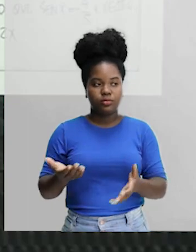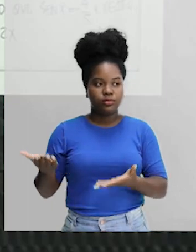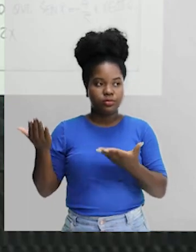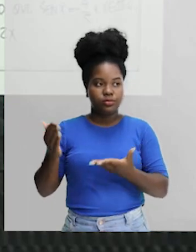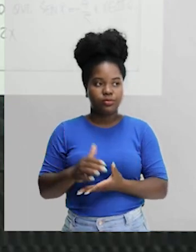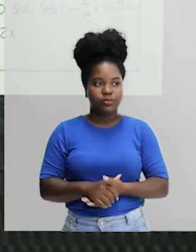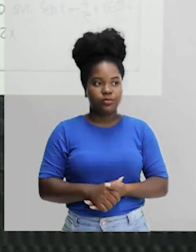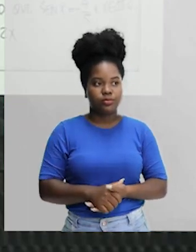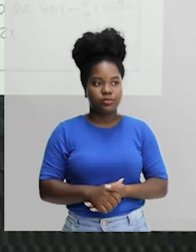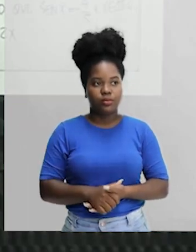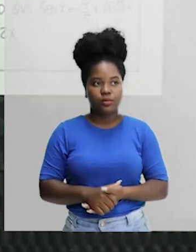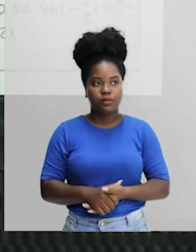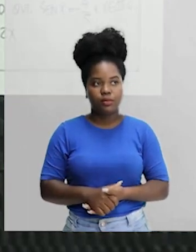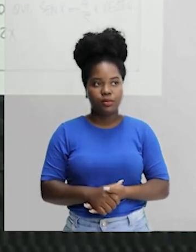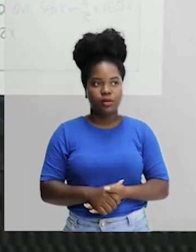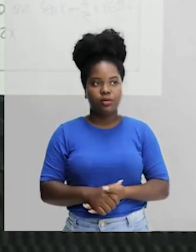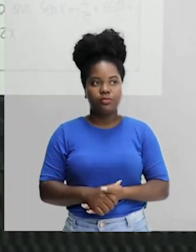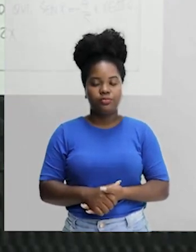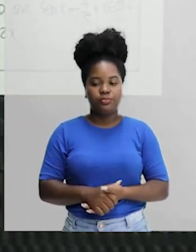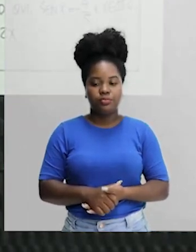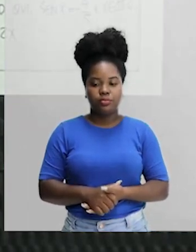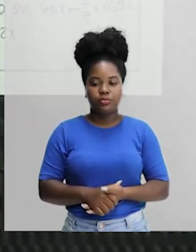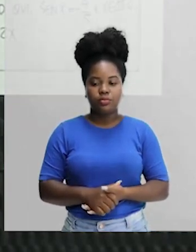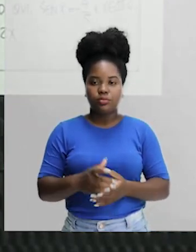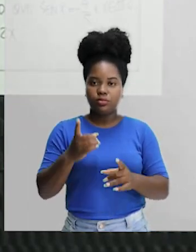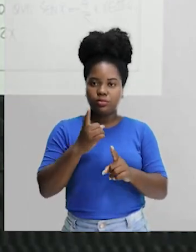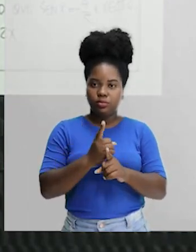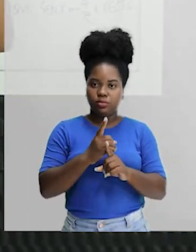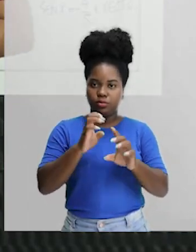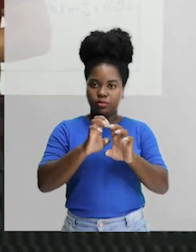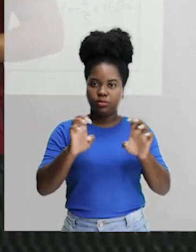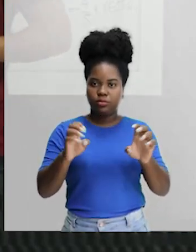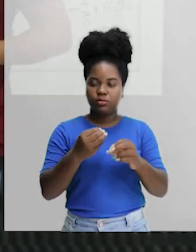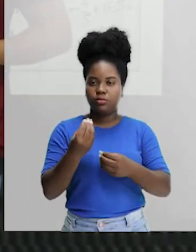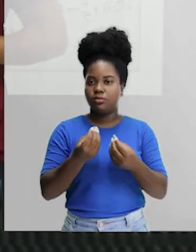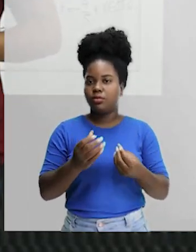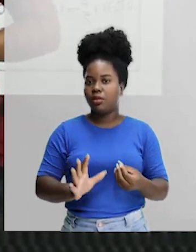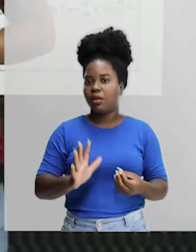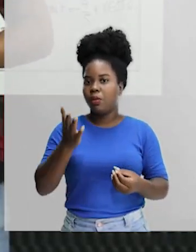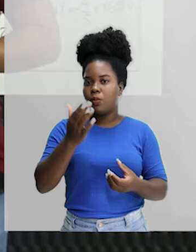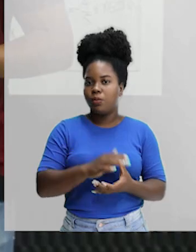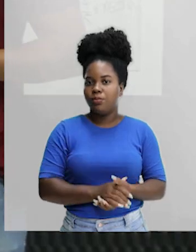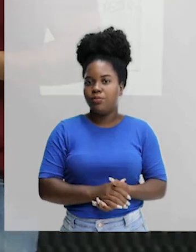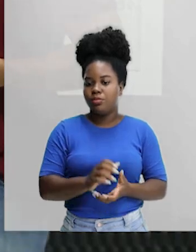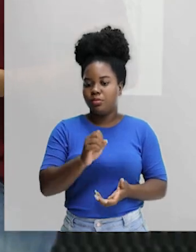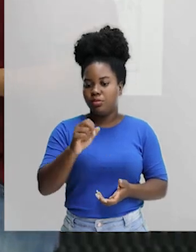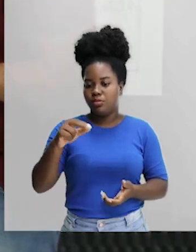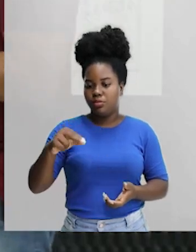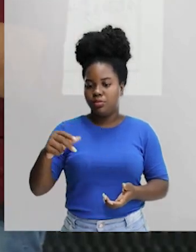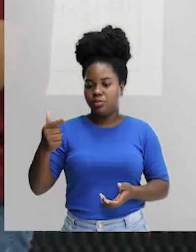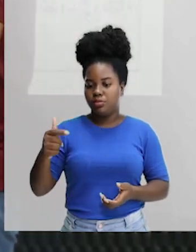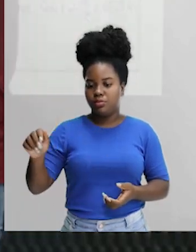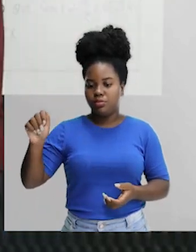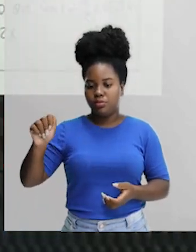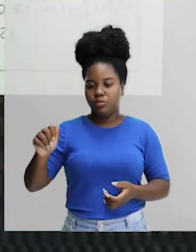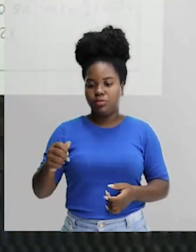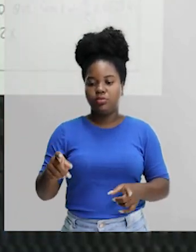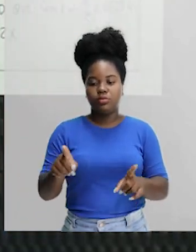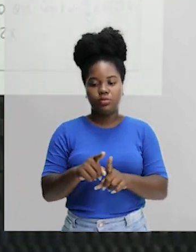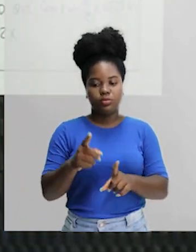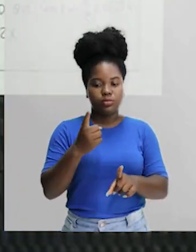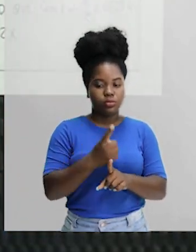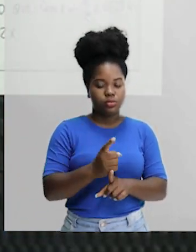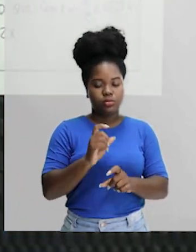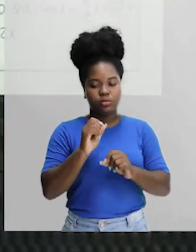vai usar. Certo? Então, encontrei uma fórmula para calcular o seno de 2A. Assim como a gente vai